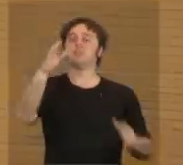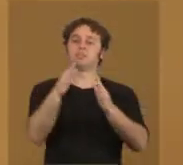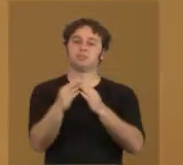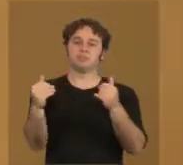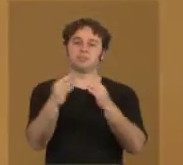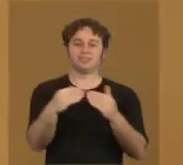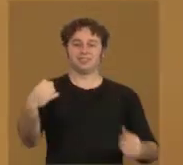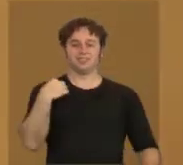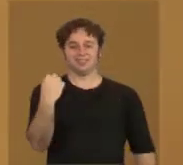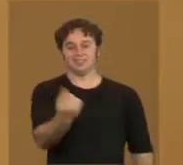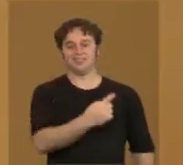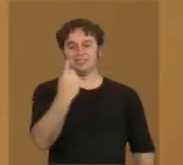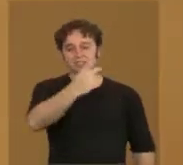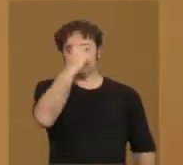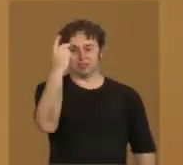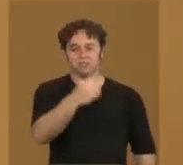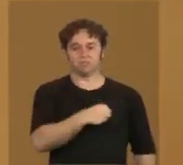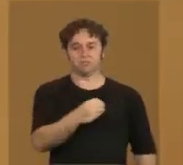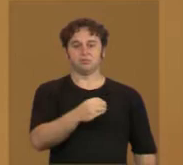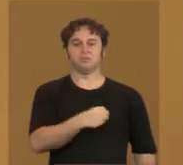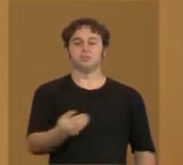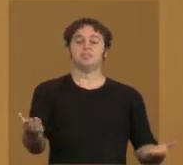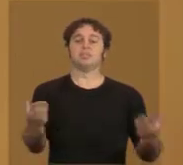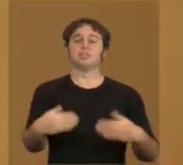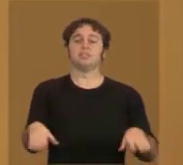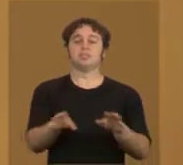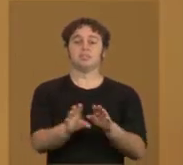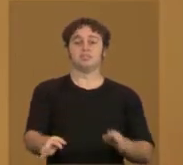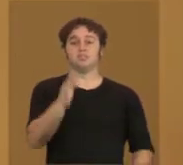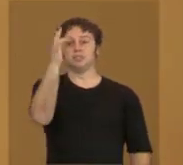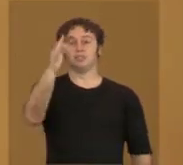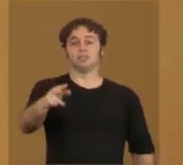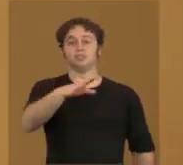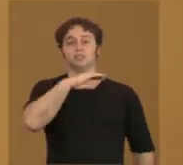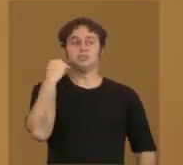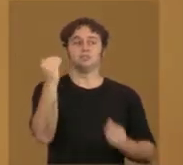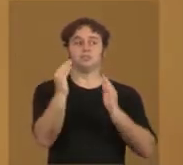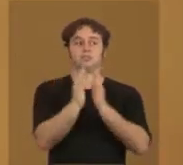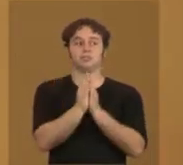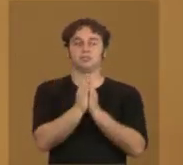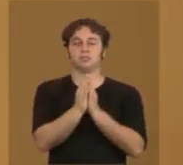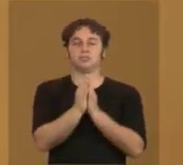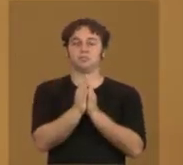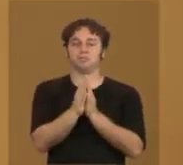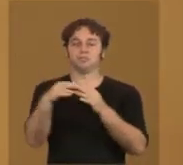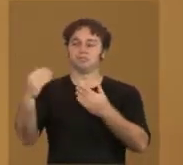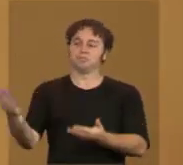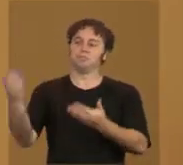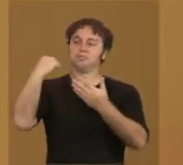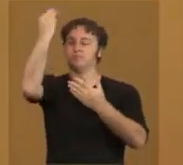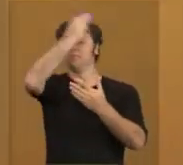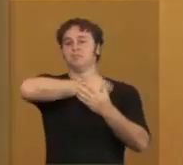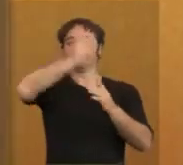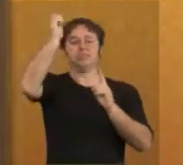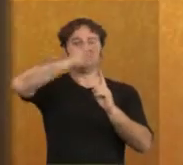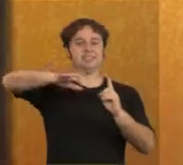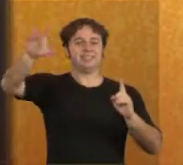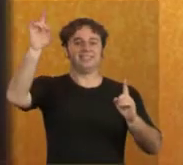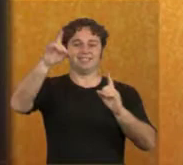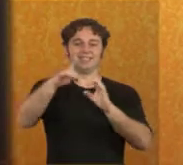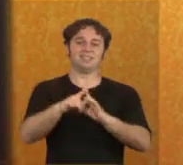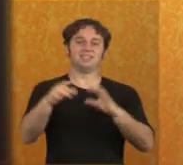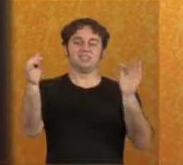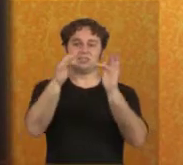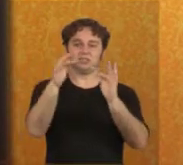Santa Maria, Mãe de Deus, rogai por nós, pecadores, agora e na hora de nossa morte. Amém. Ave